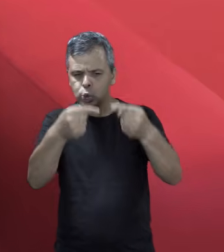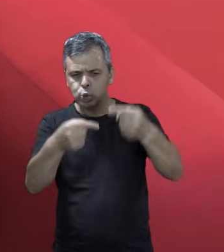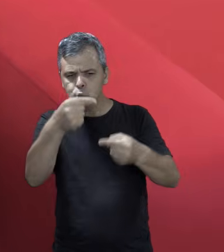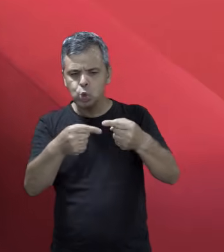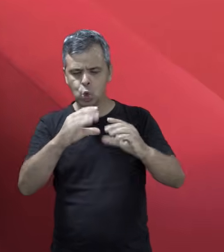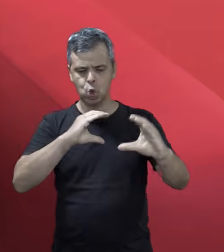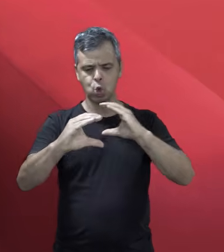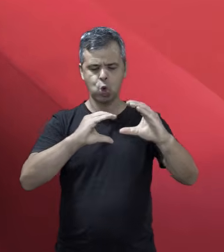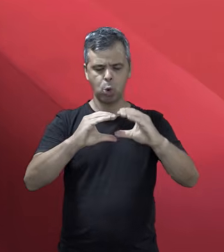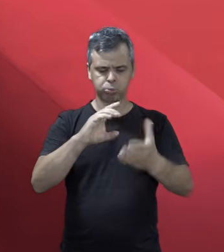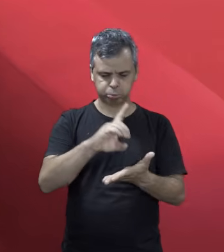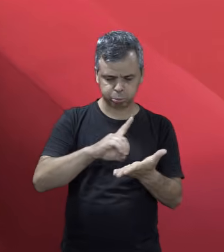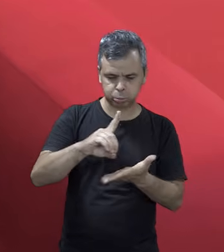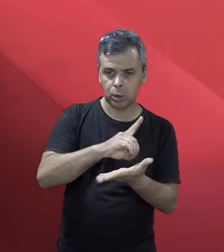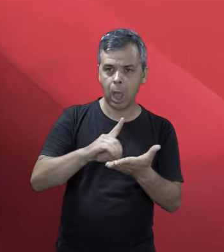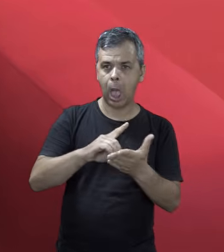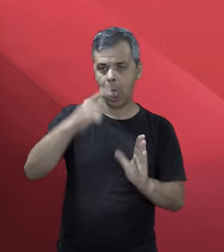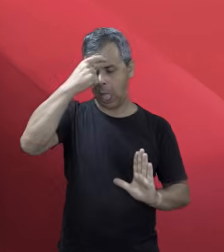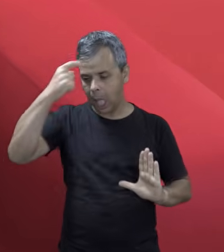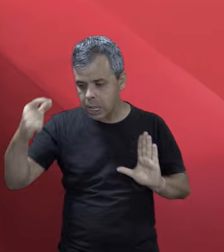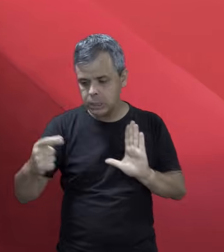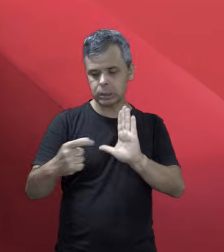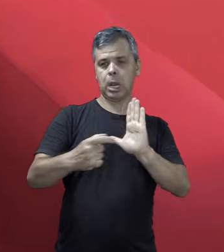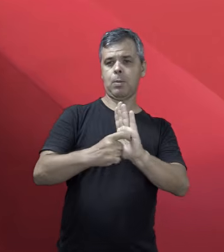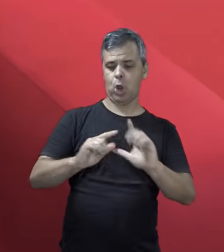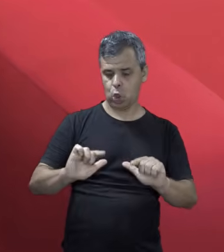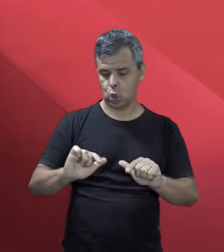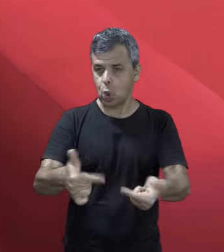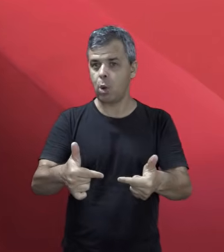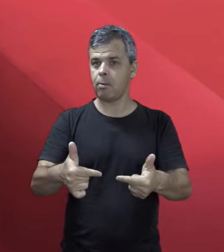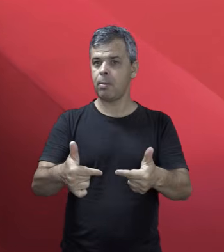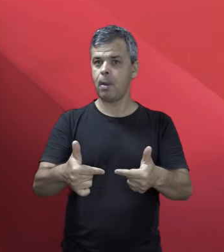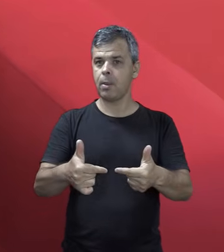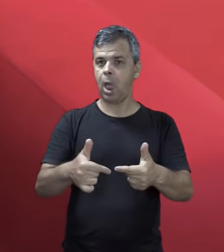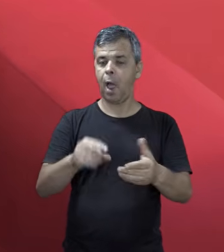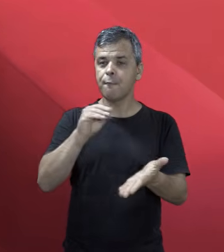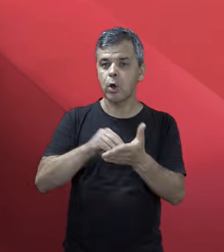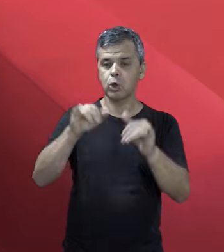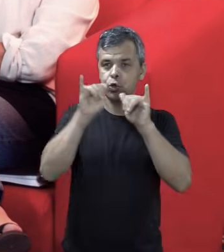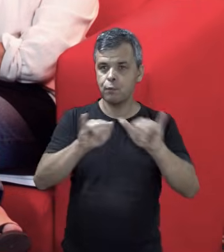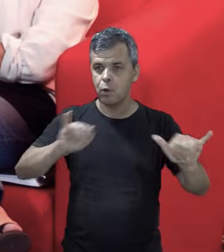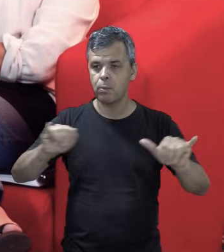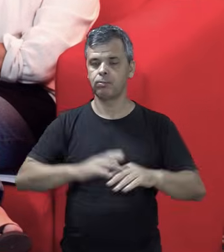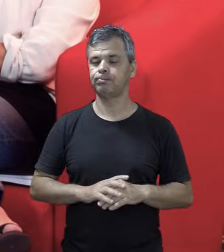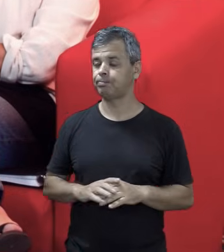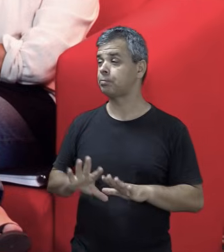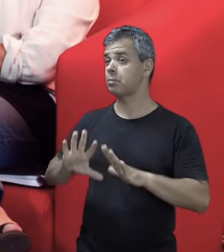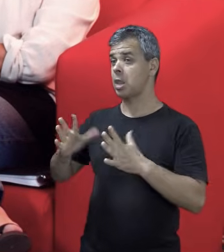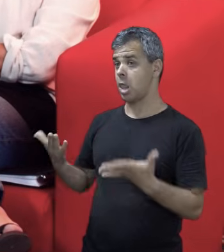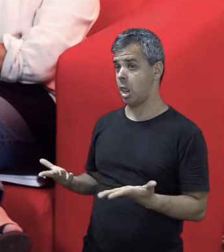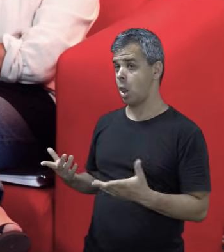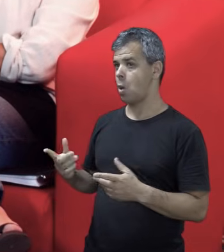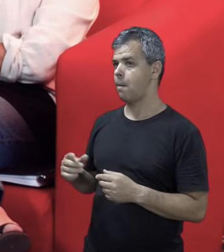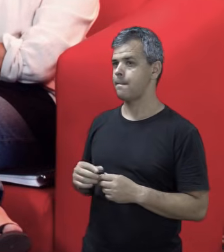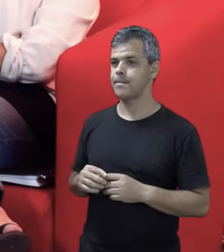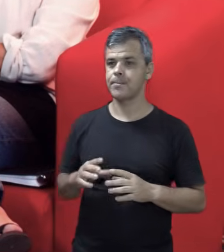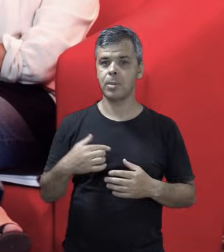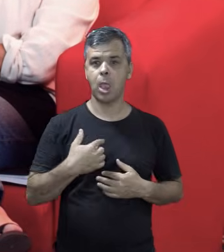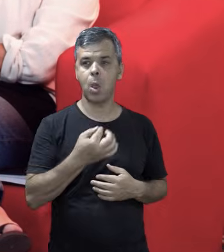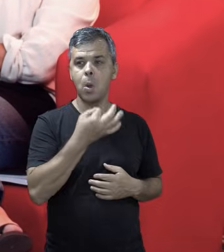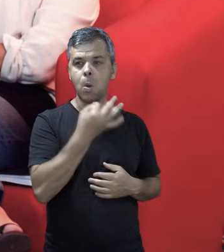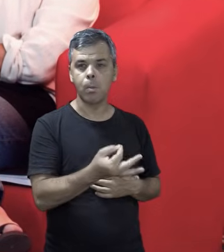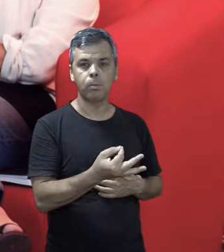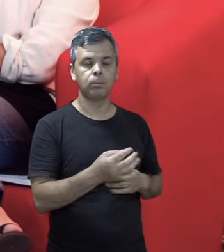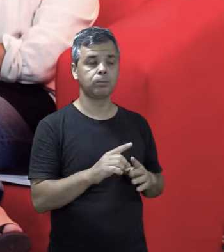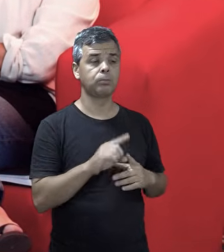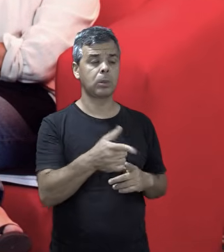comunicação digital, inteligência artificial, enfrentamento à desinformação? Isso, eu acabei esquecendo de colocar,